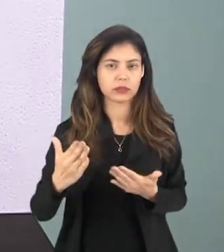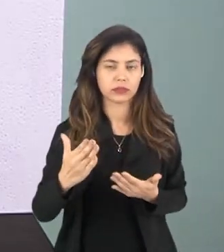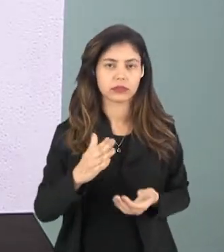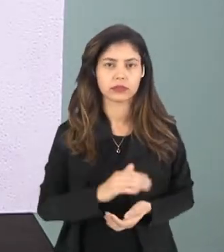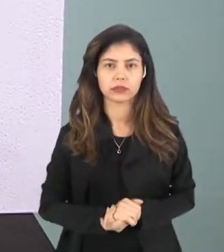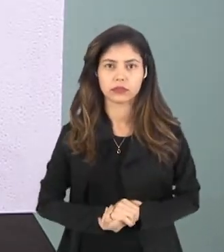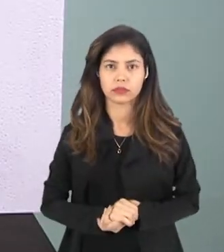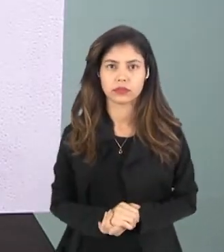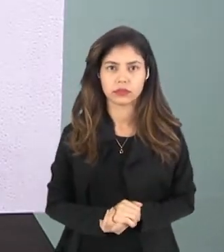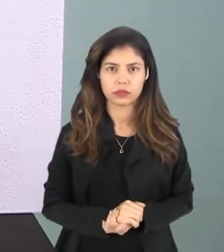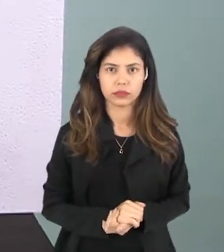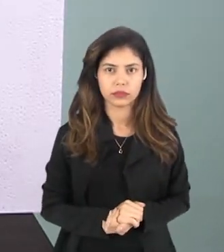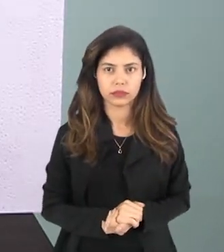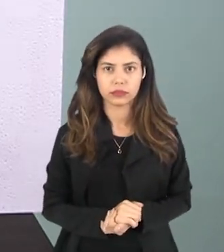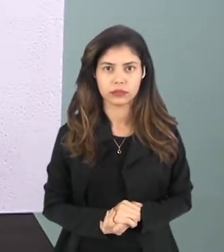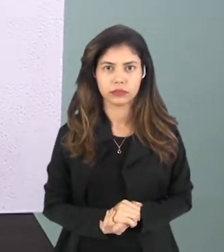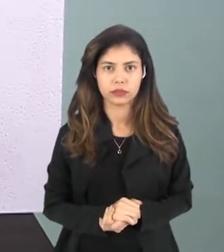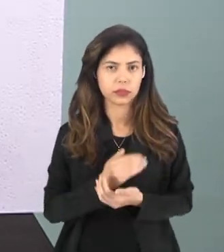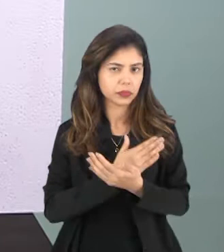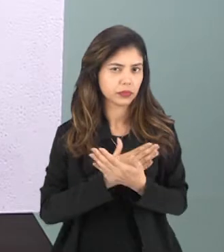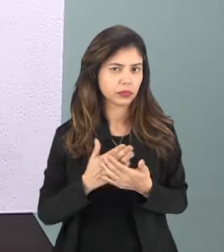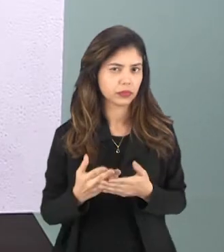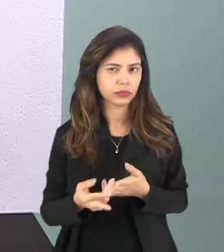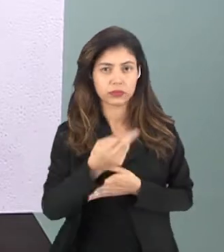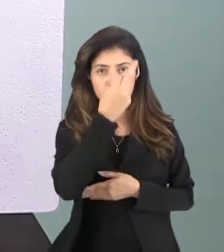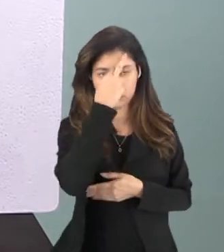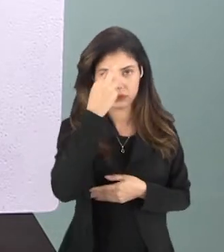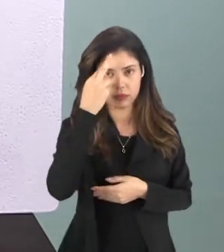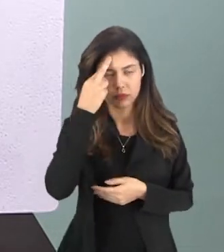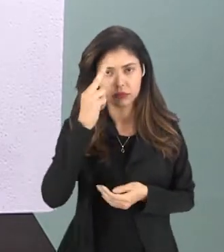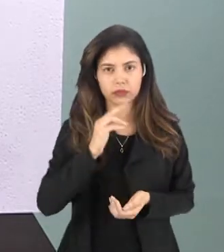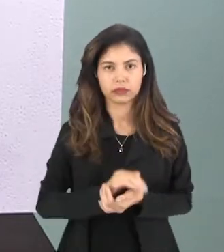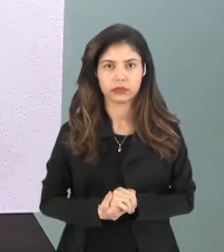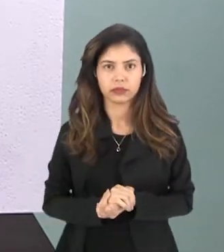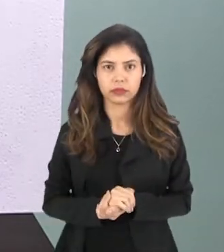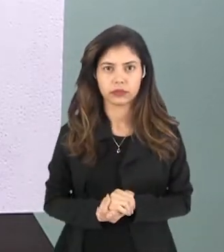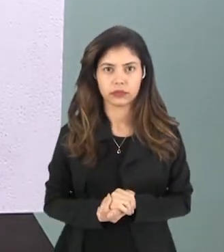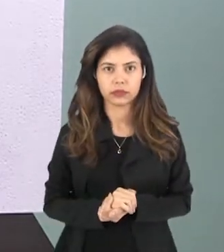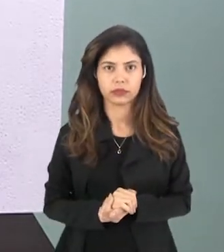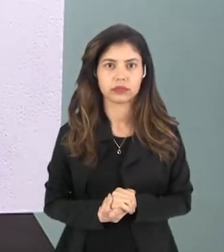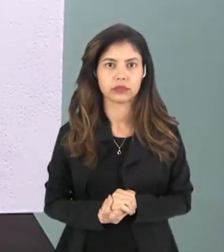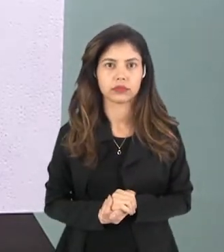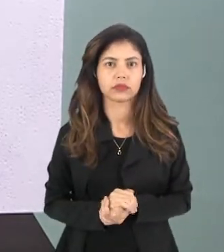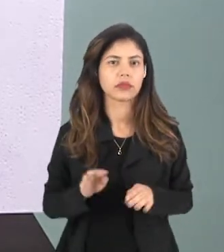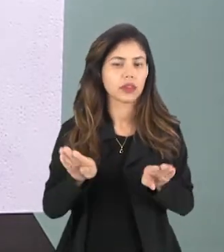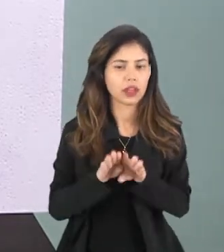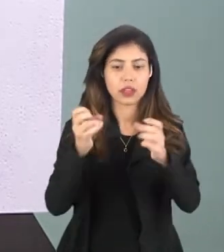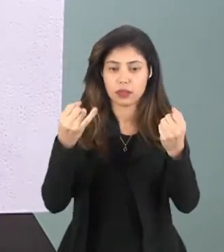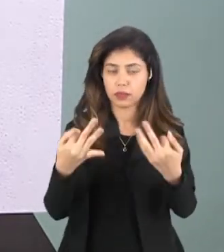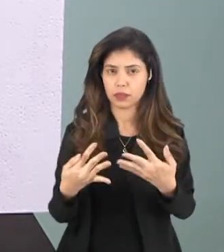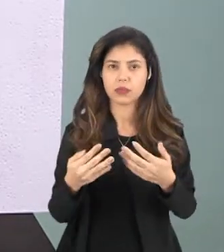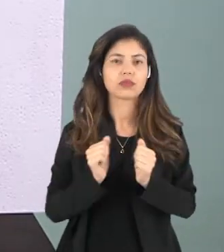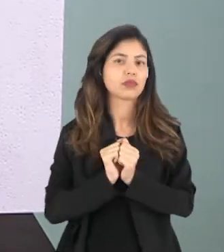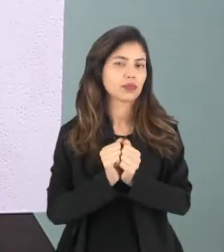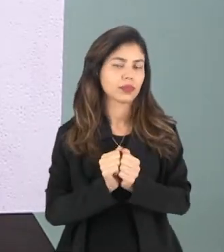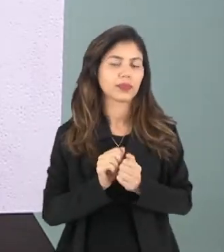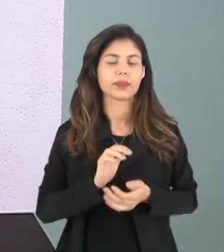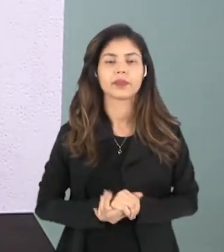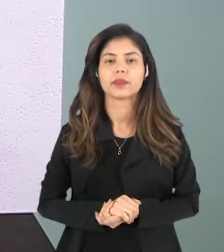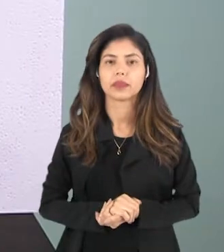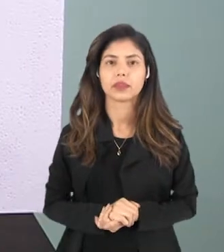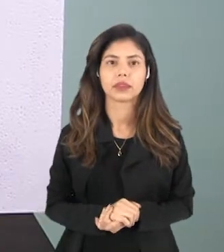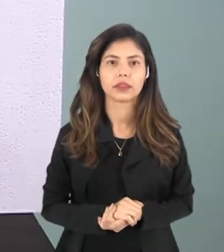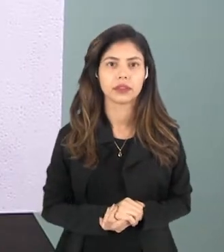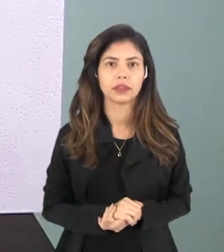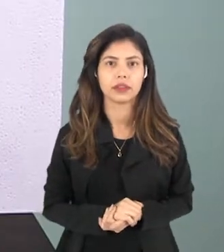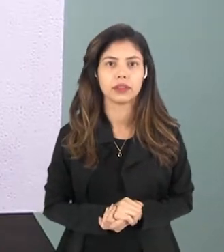iniciar começar uma história vou pegar aqui e nós vamos ler juntos e